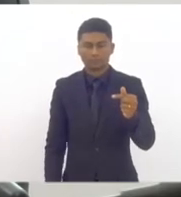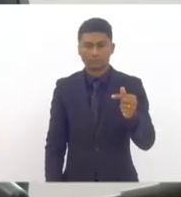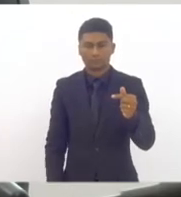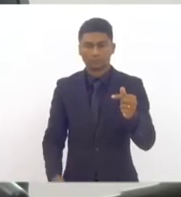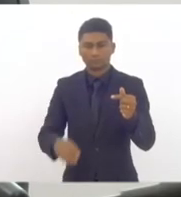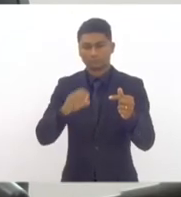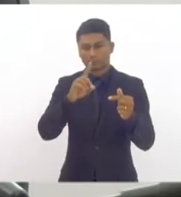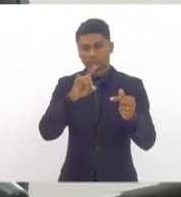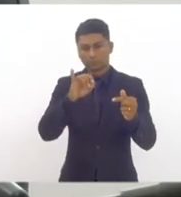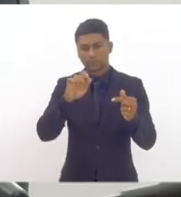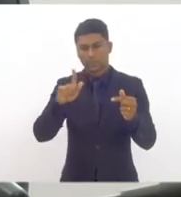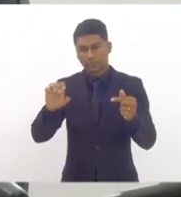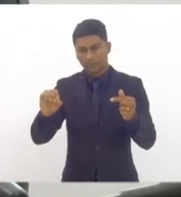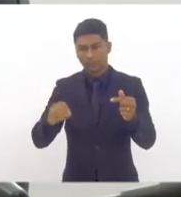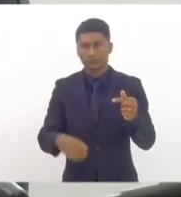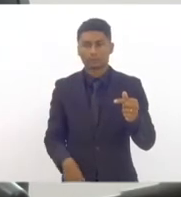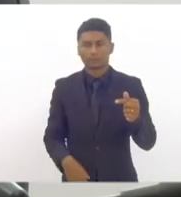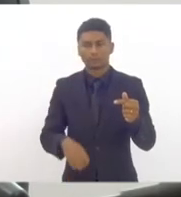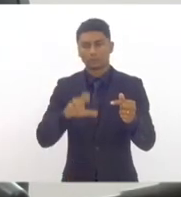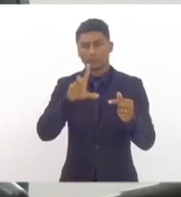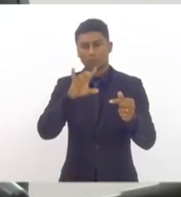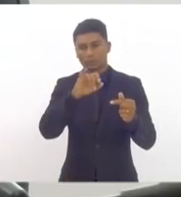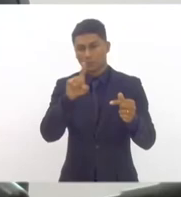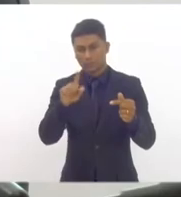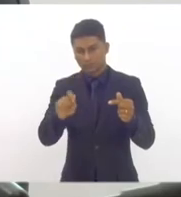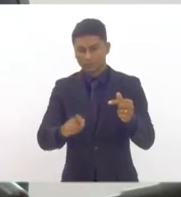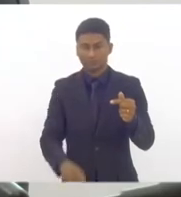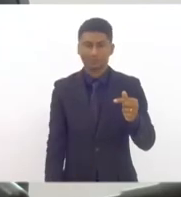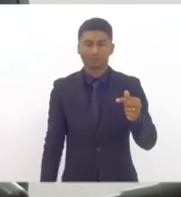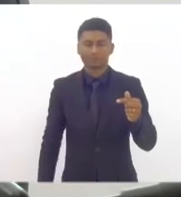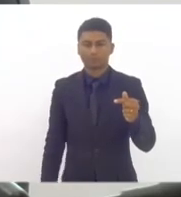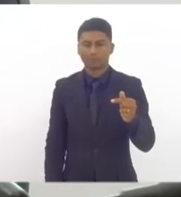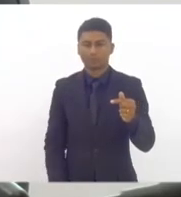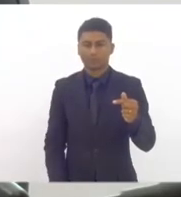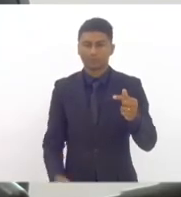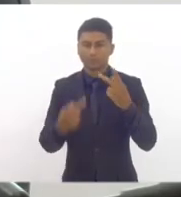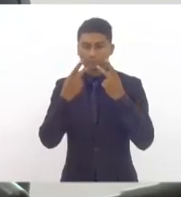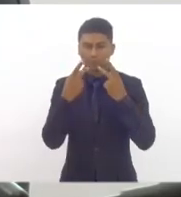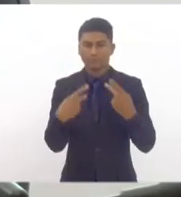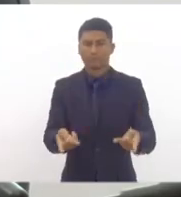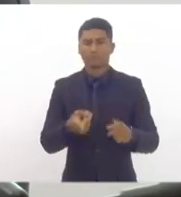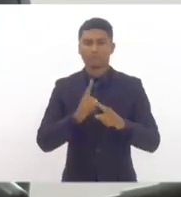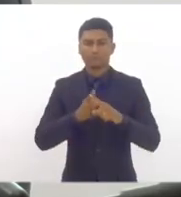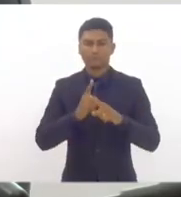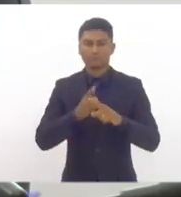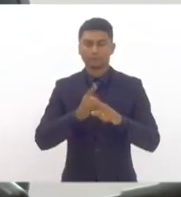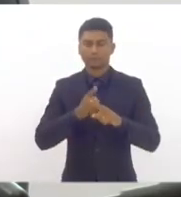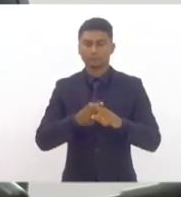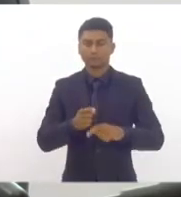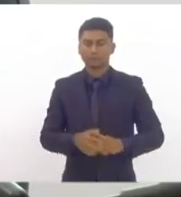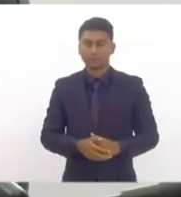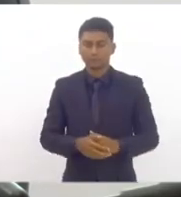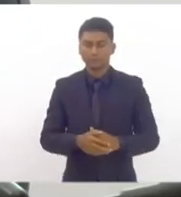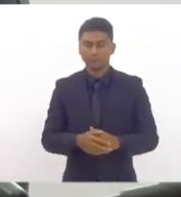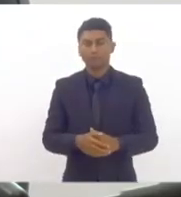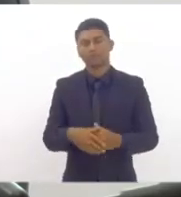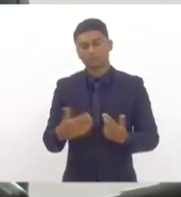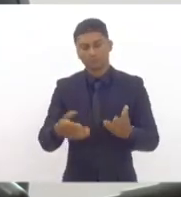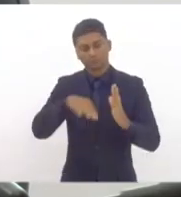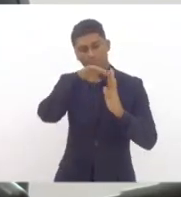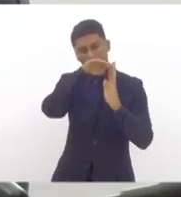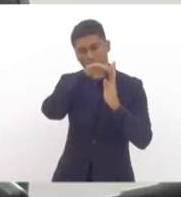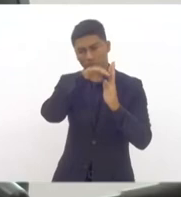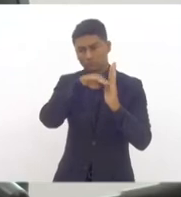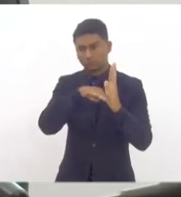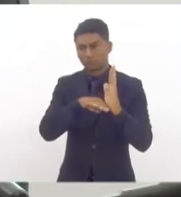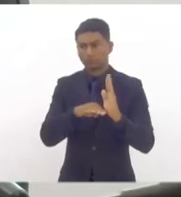Diego de Bem e Luísa Bertrami. Estou falando isso porque, dentro dessa classificação, nós